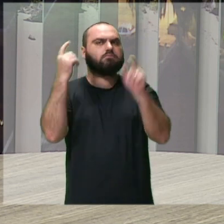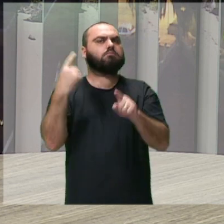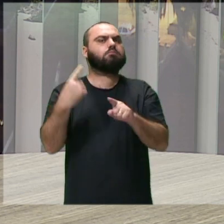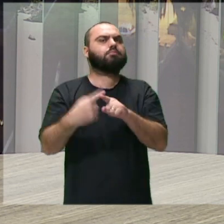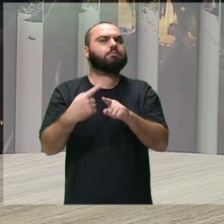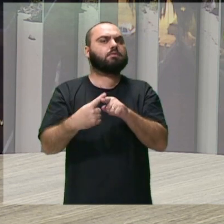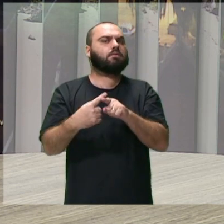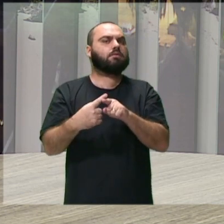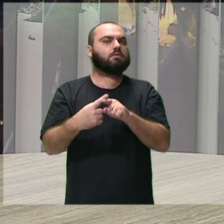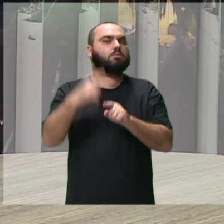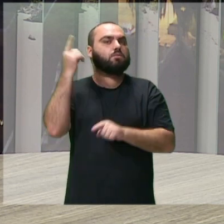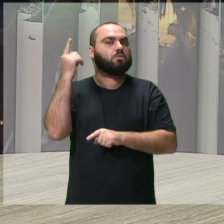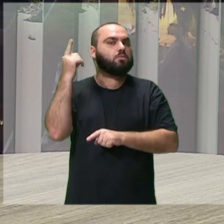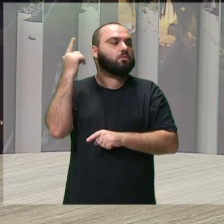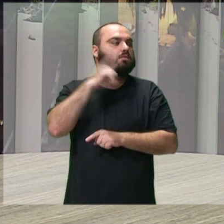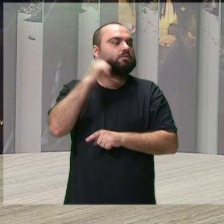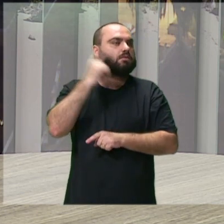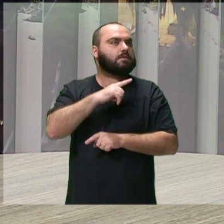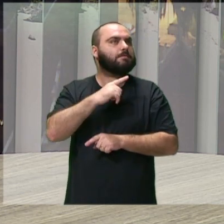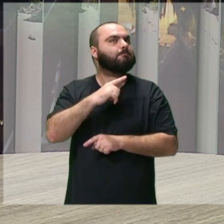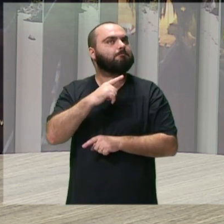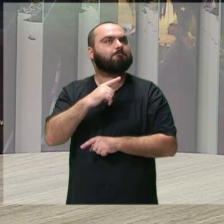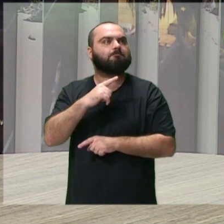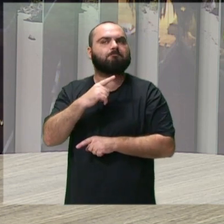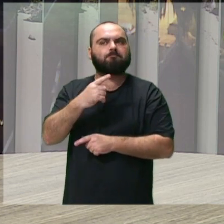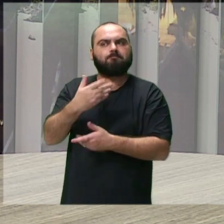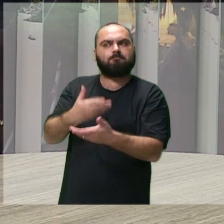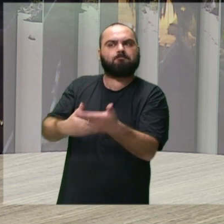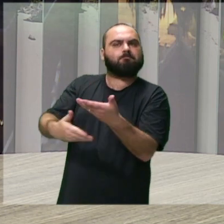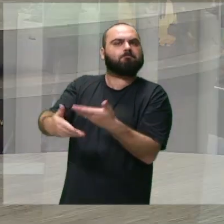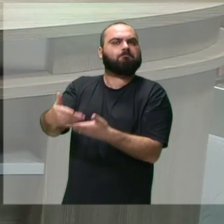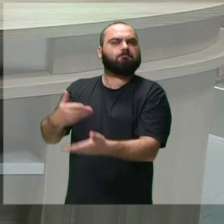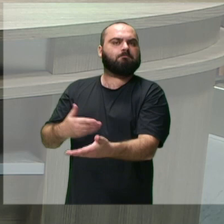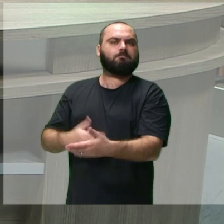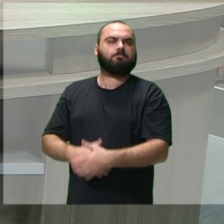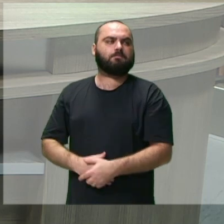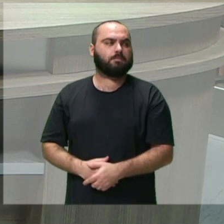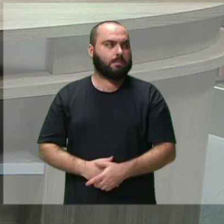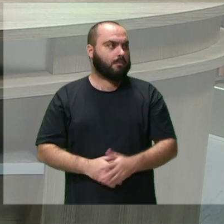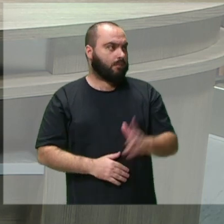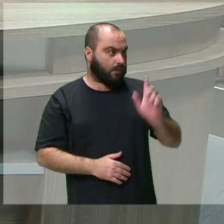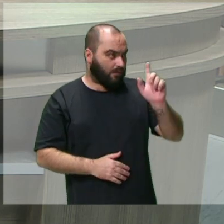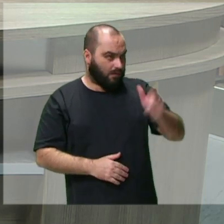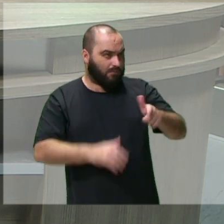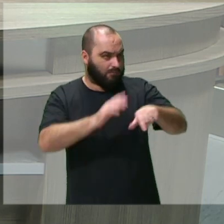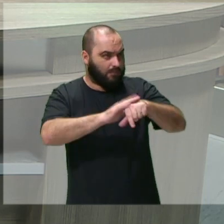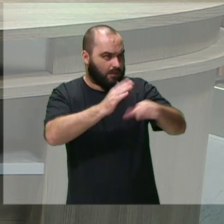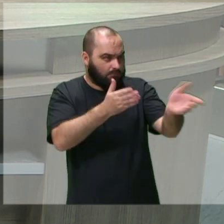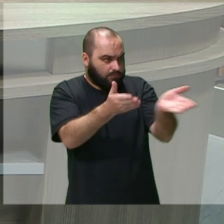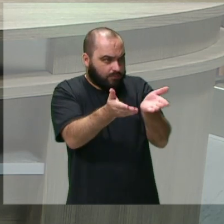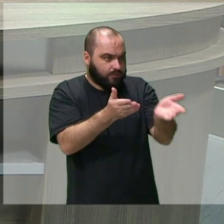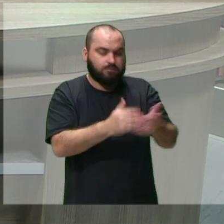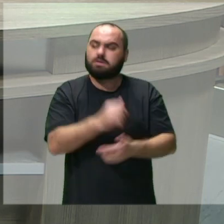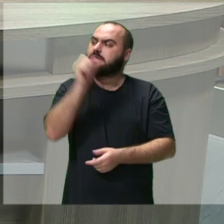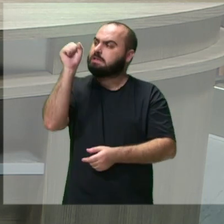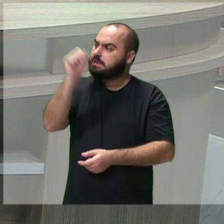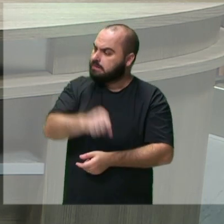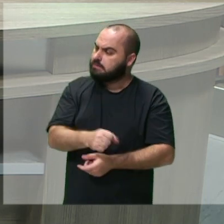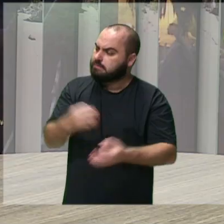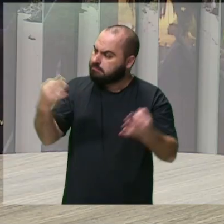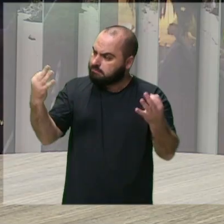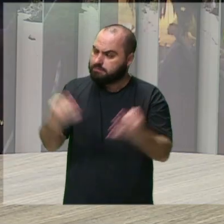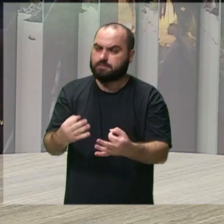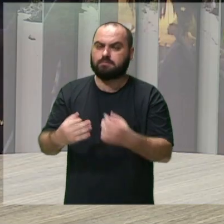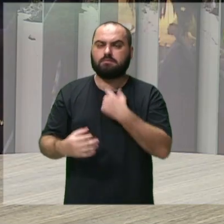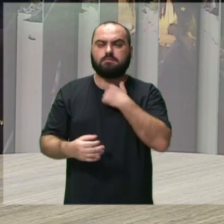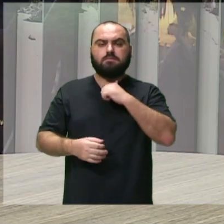da socialização da arte, né? Então, uma matriz... Torná-la mais acessível também, né? Perfeitamente, essa é a questão,